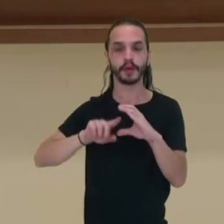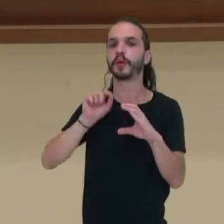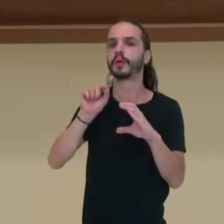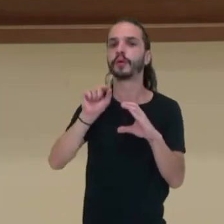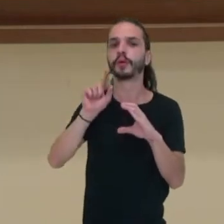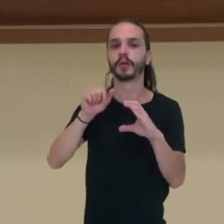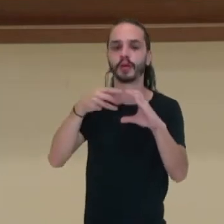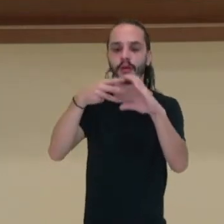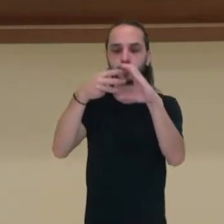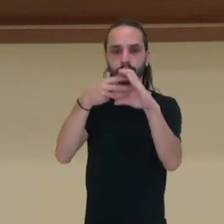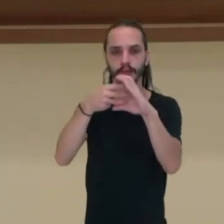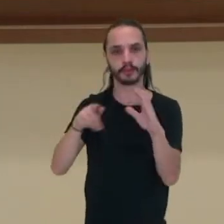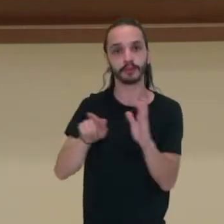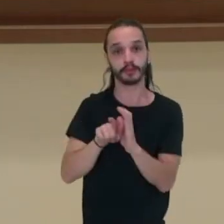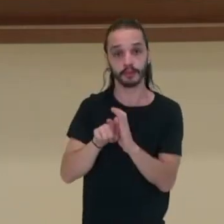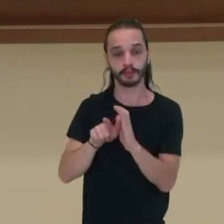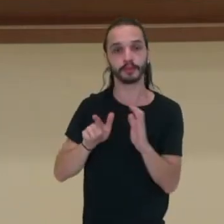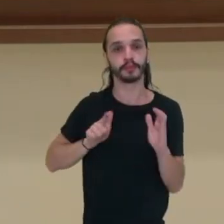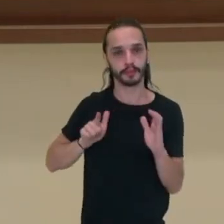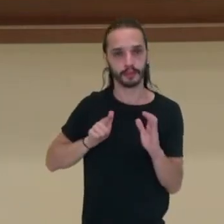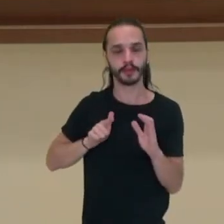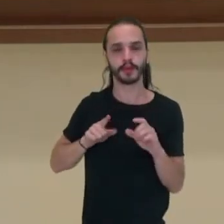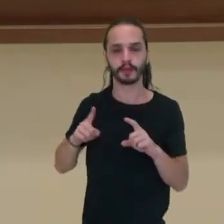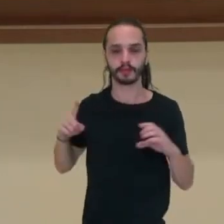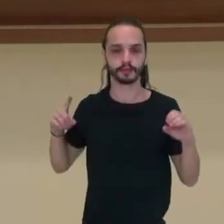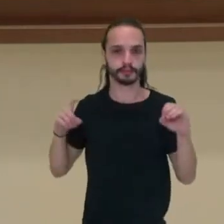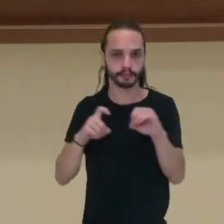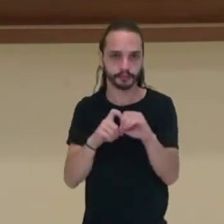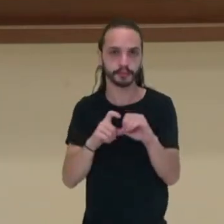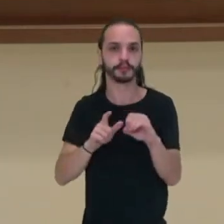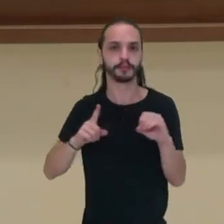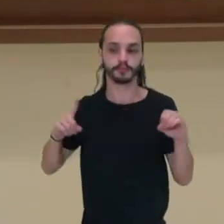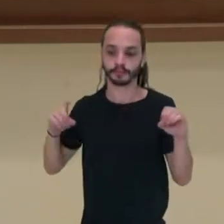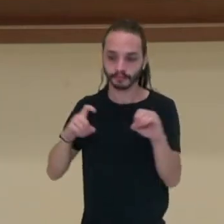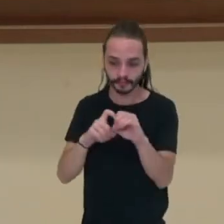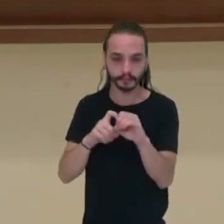elas produzem os gametas, tá? Espermatozoides, óvulos,